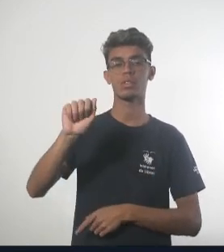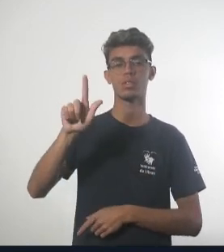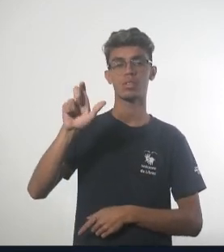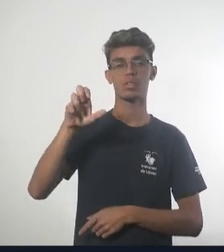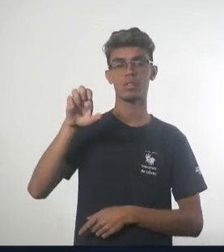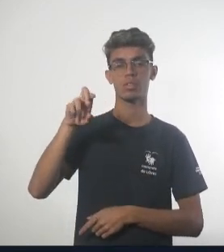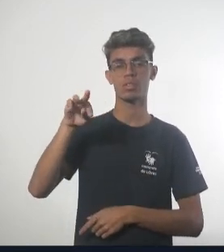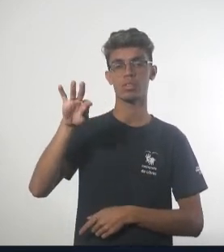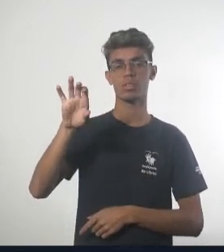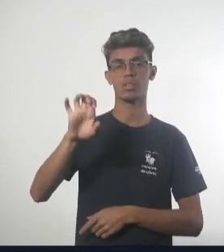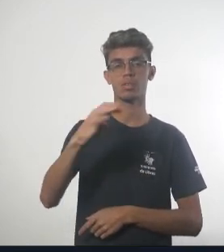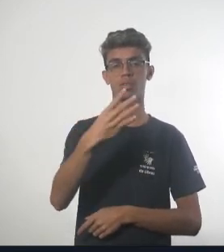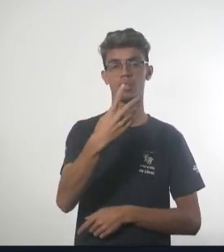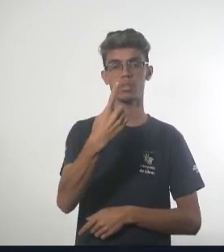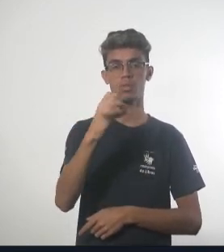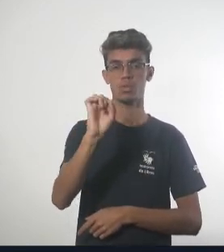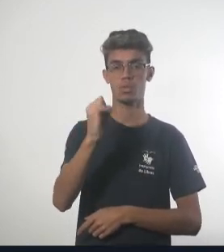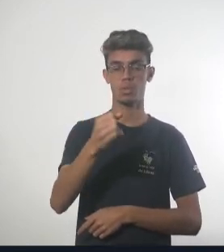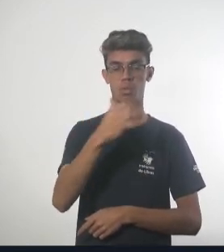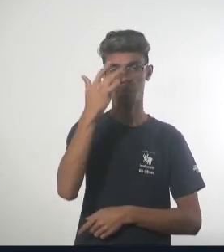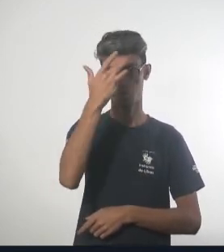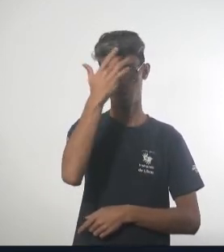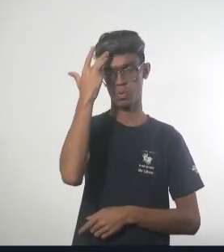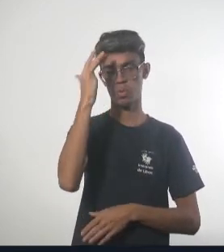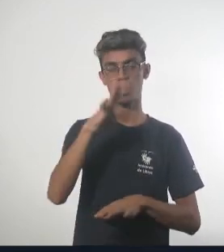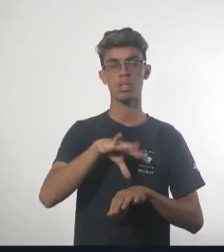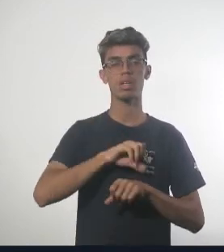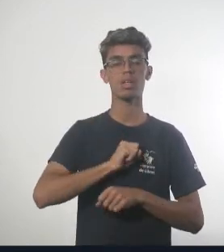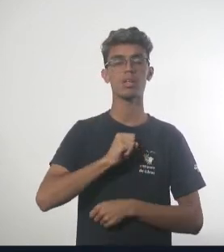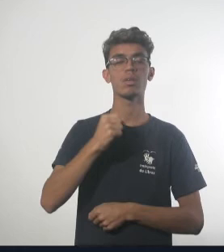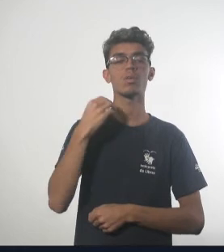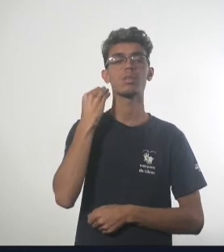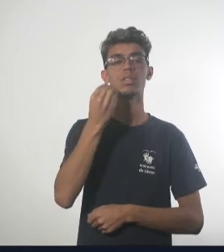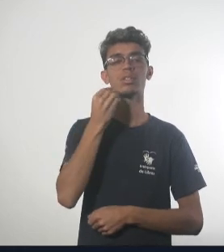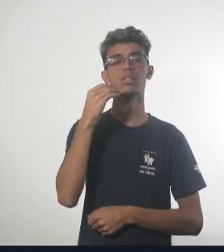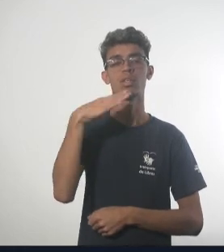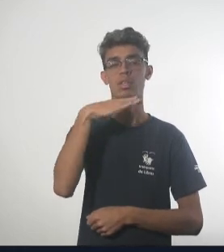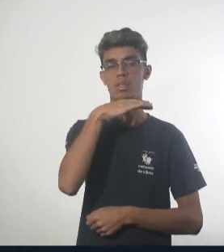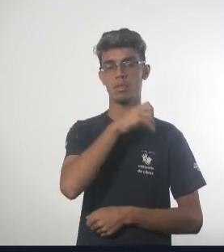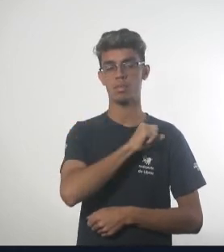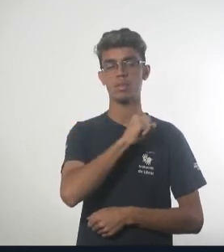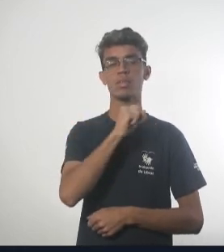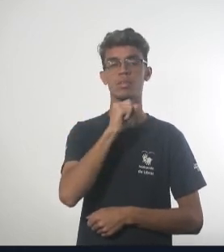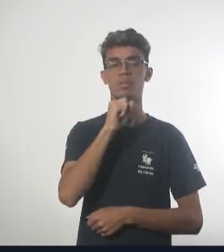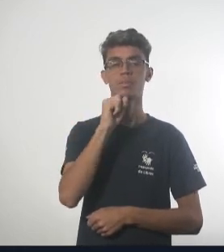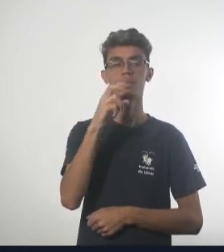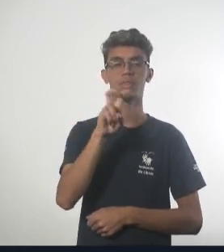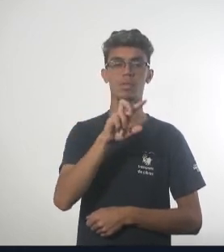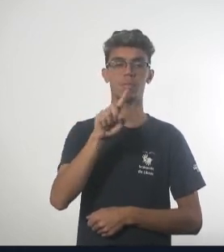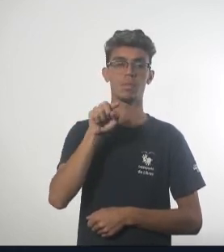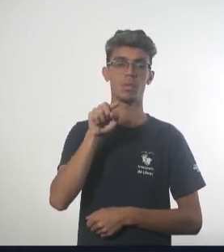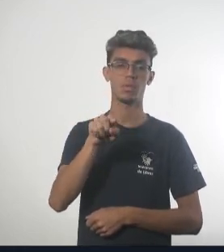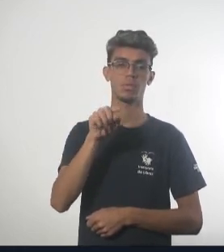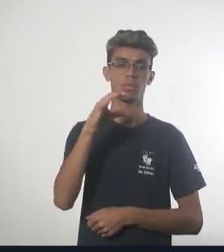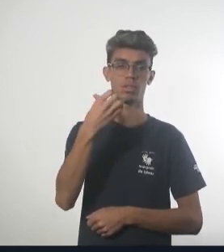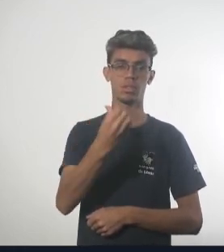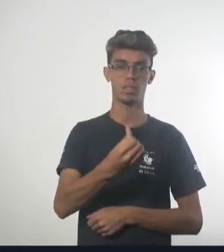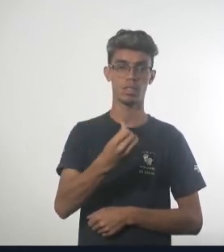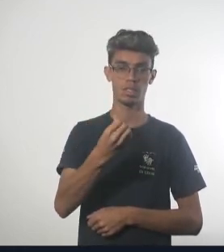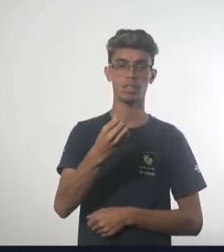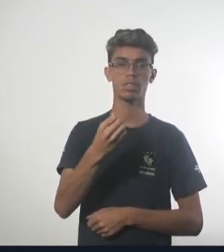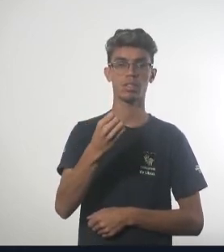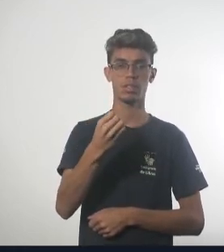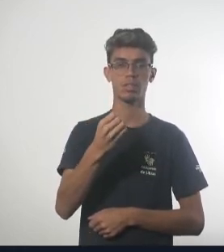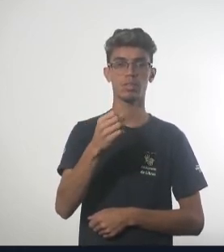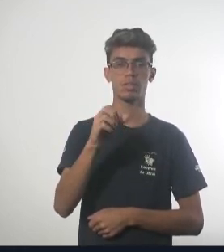então, 418 casos com o teste rápido de antígeno reagente, 5,6 casos reagentes por